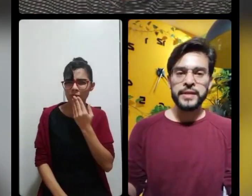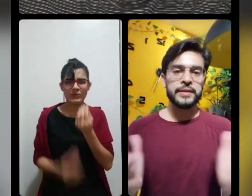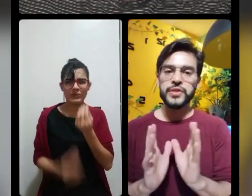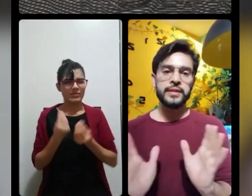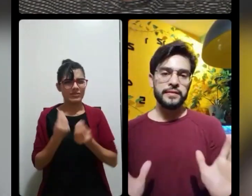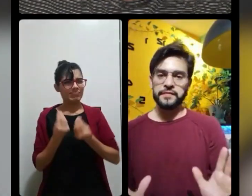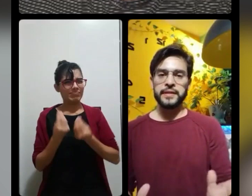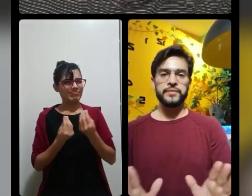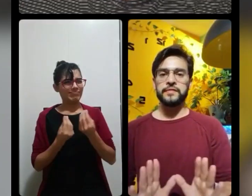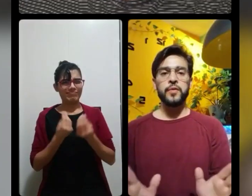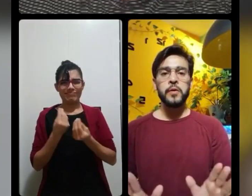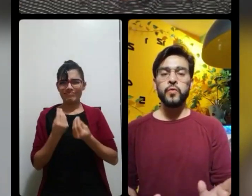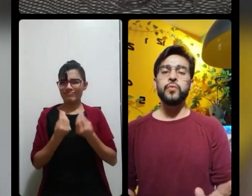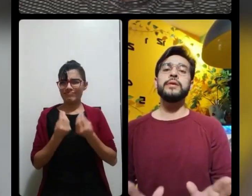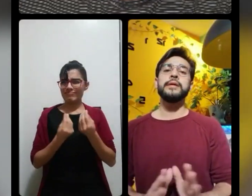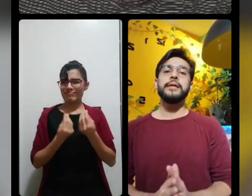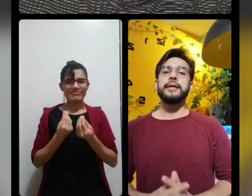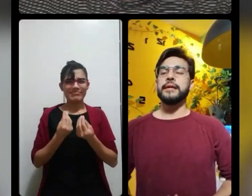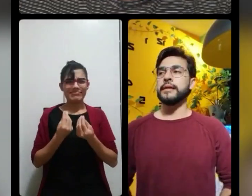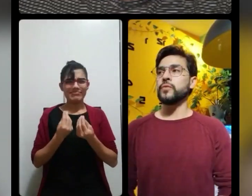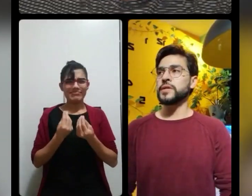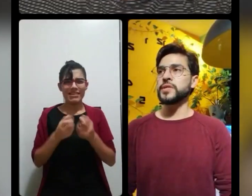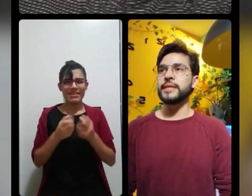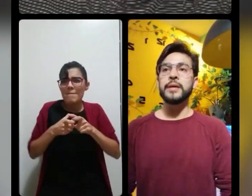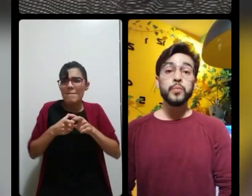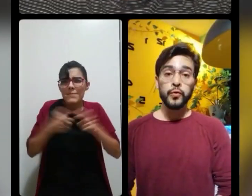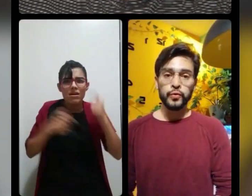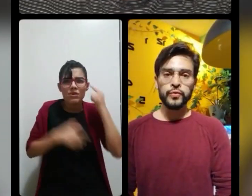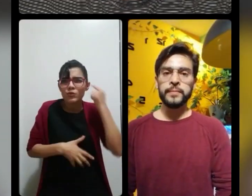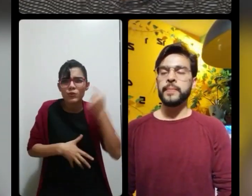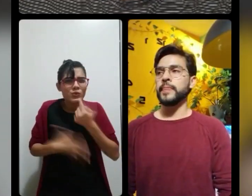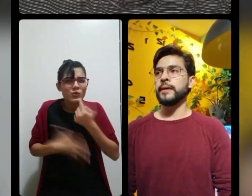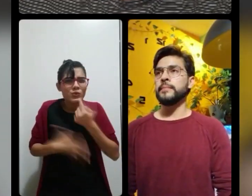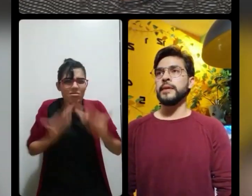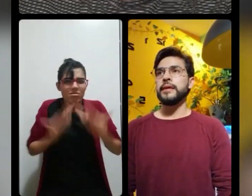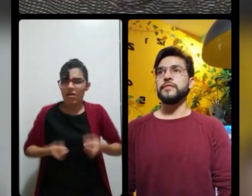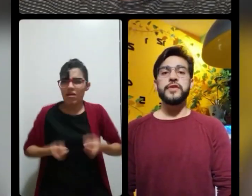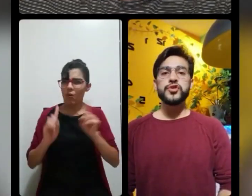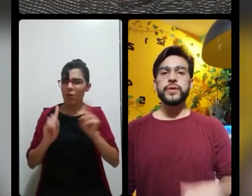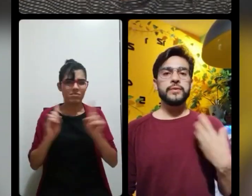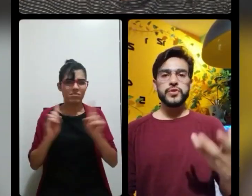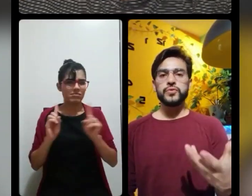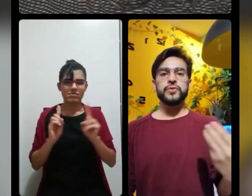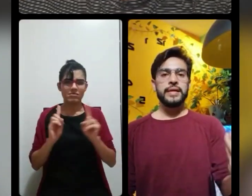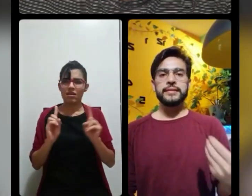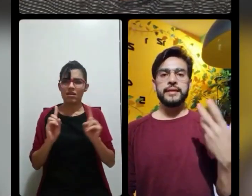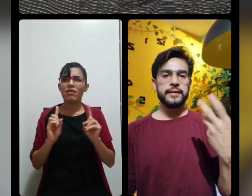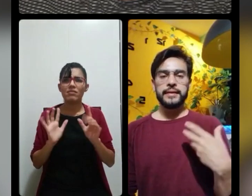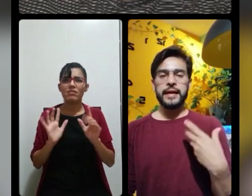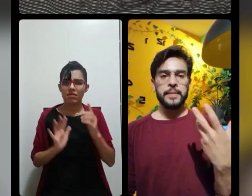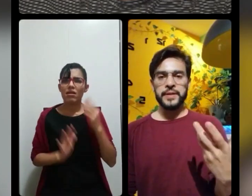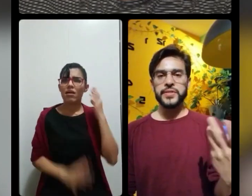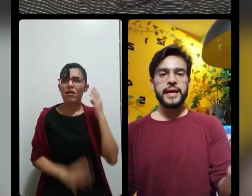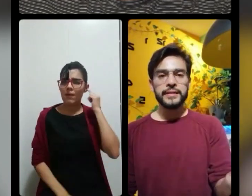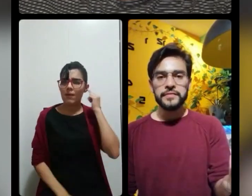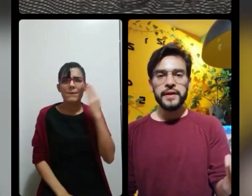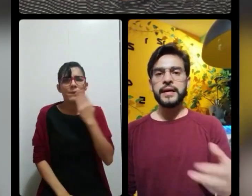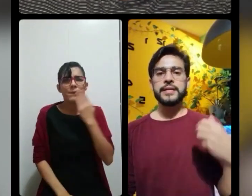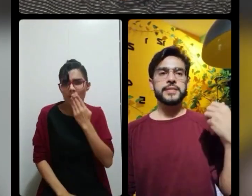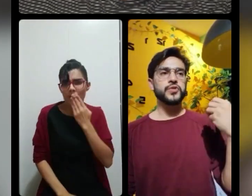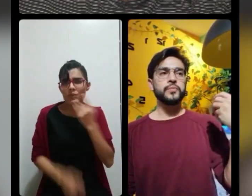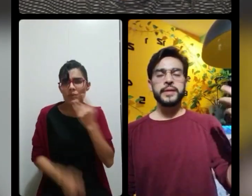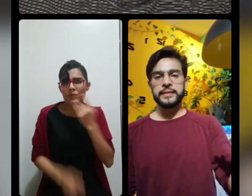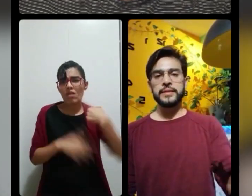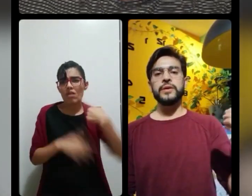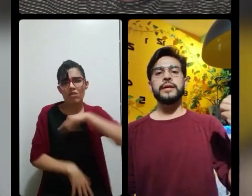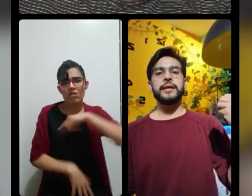a maioria não se identificam de forma alguma com esse termo mudo, né? Visto que um surdo ele tem a capacidade de